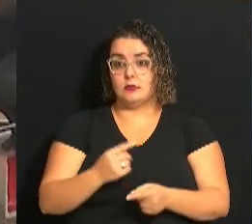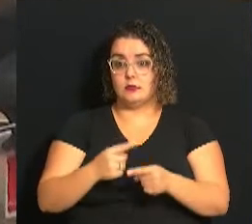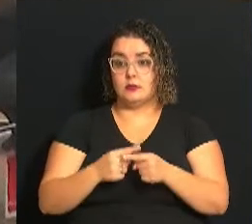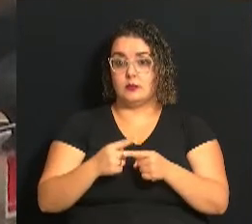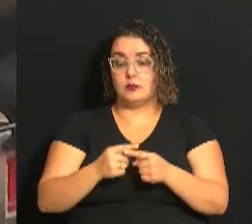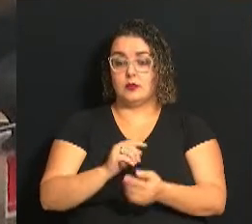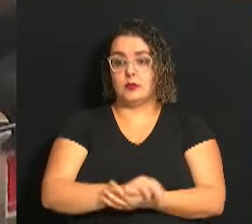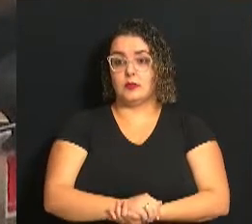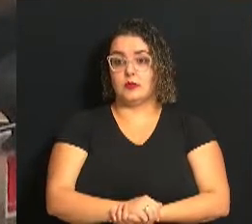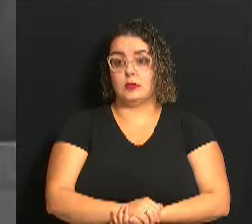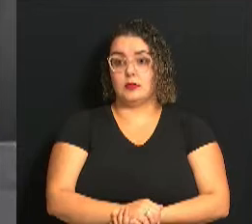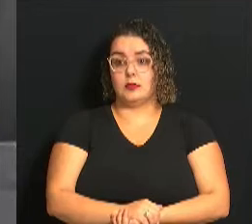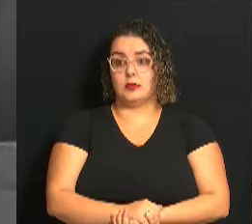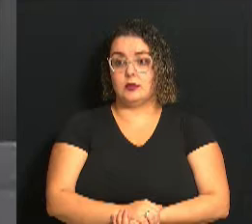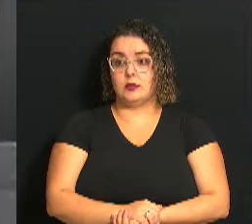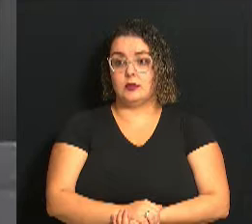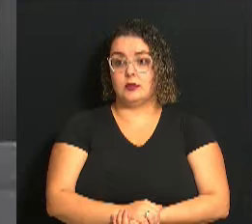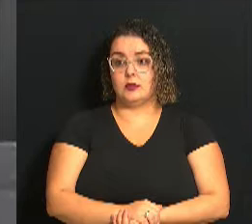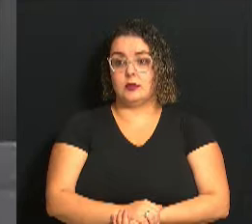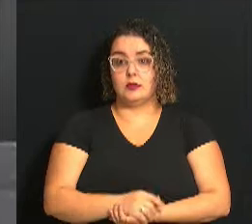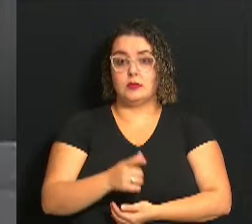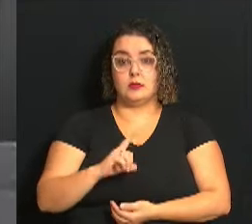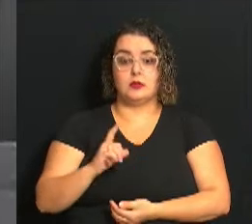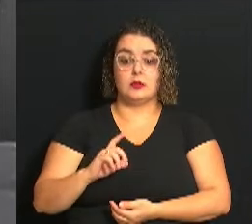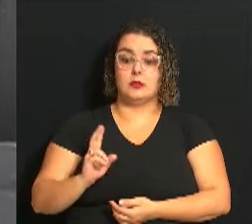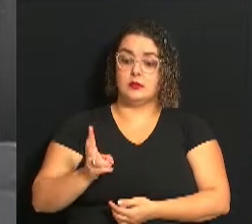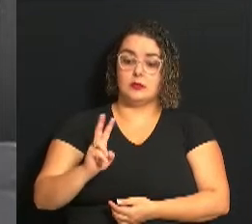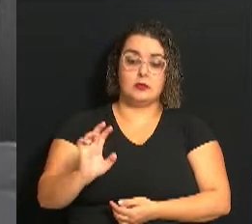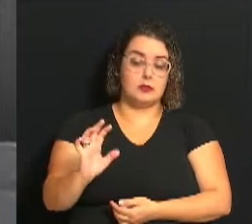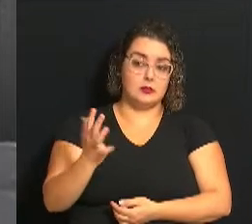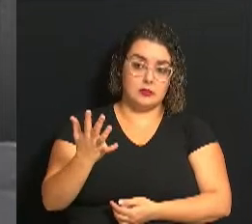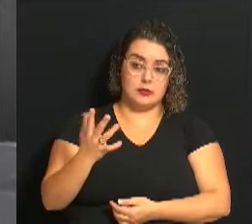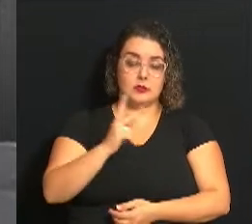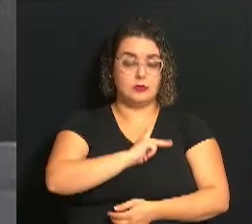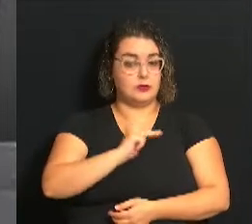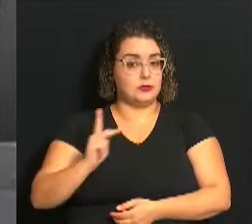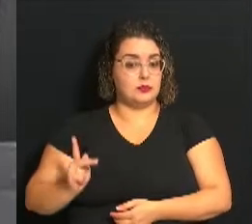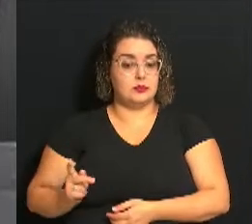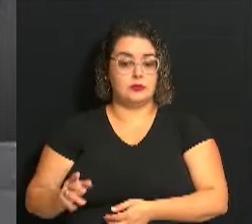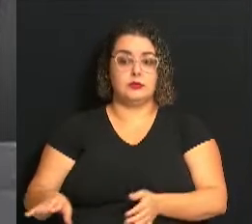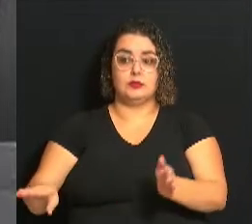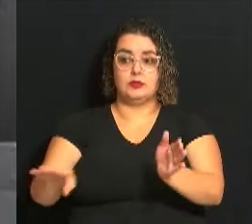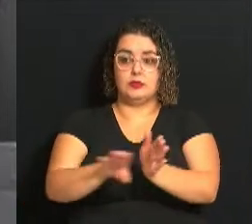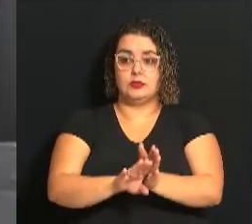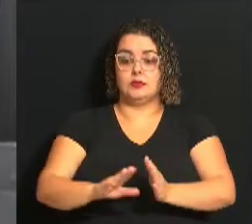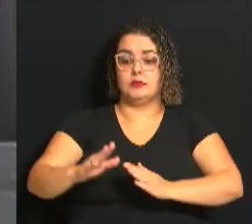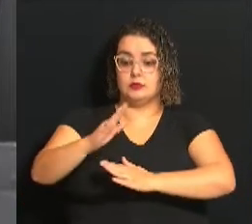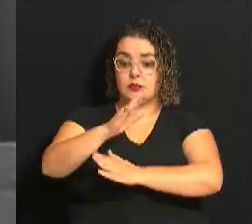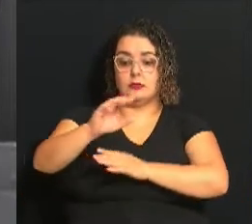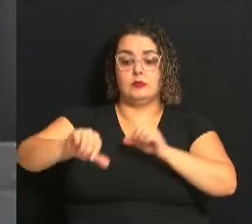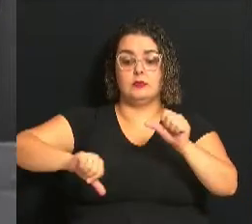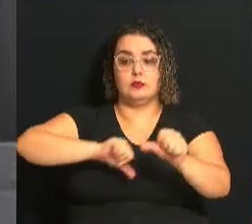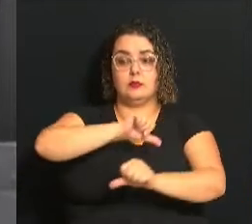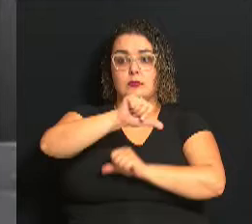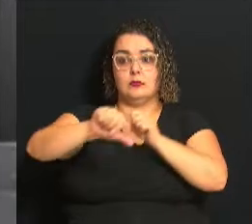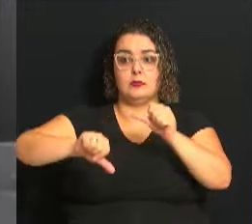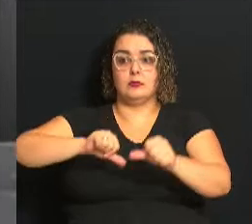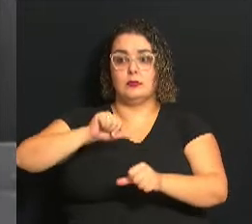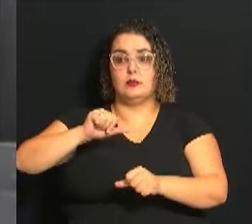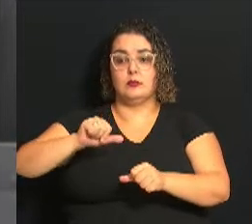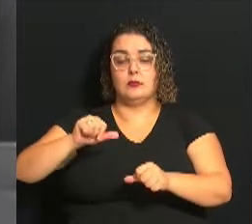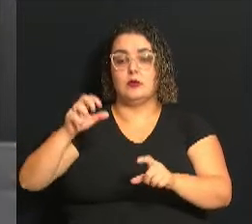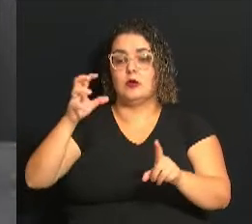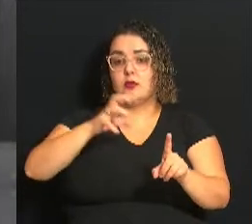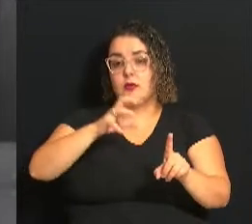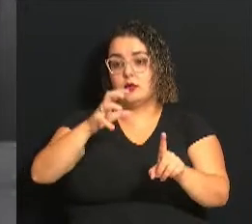porque isso tem sido recorrente, senhor presidente. Chega a casa, mudanças para projetos que interferem